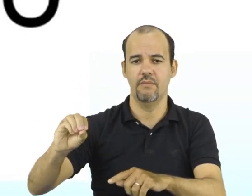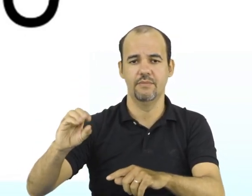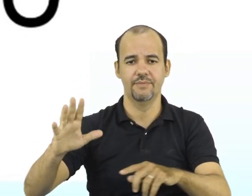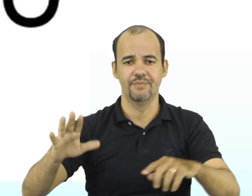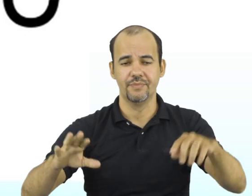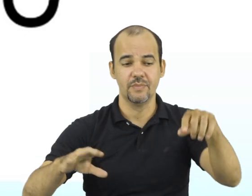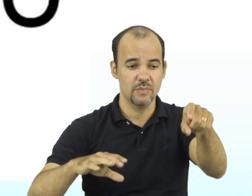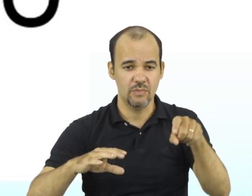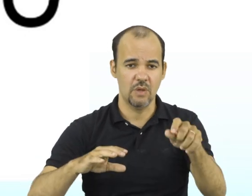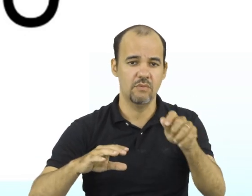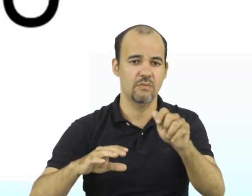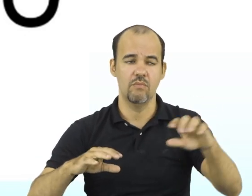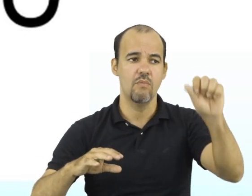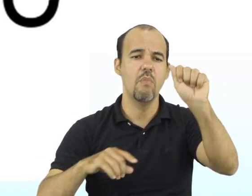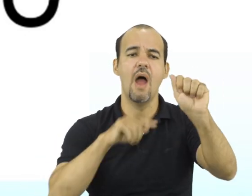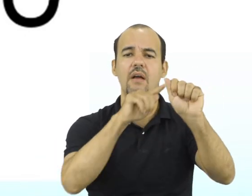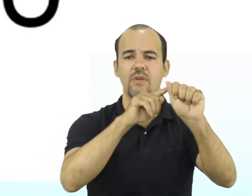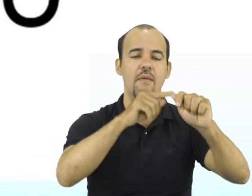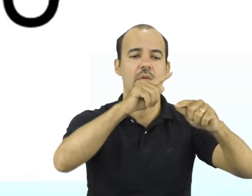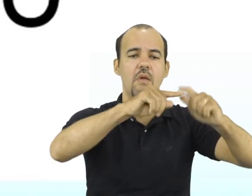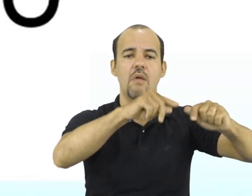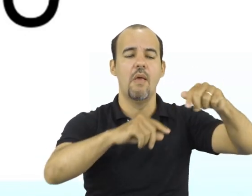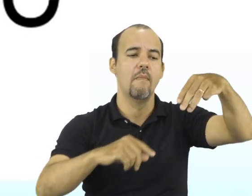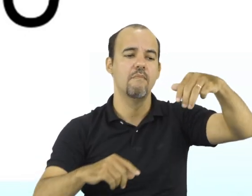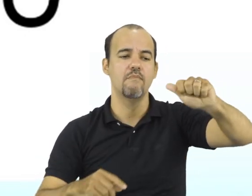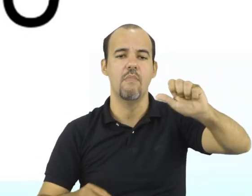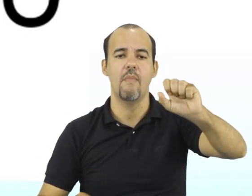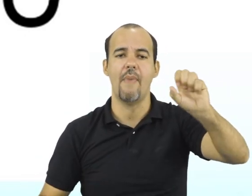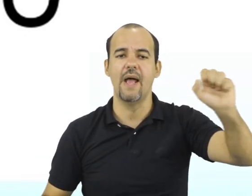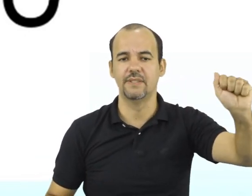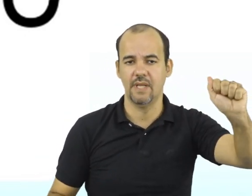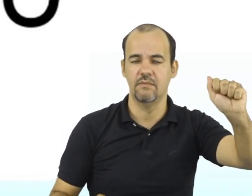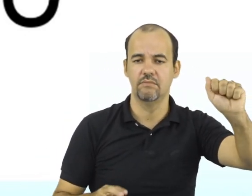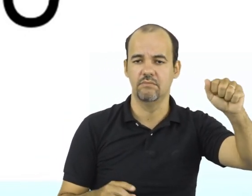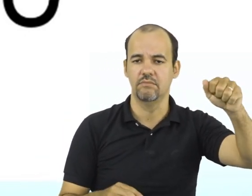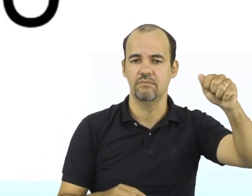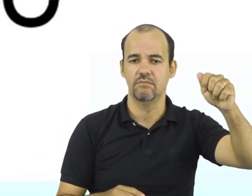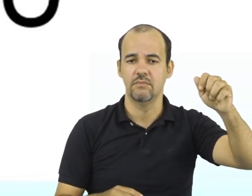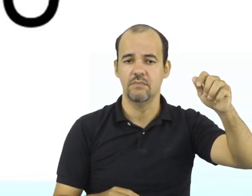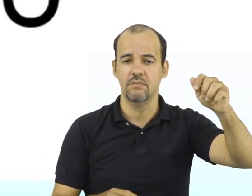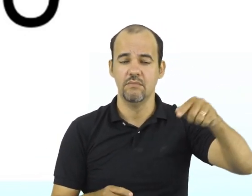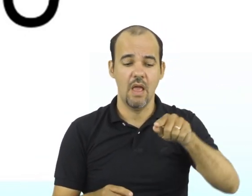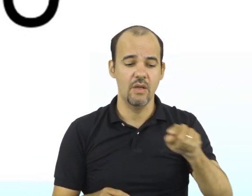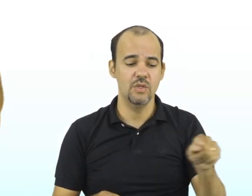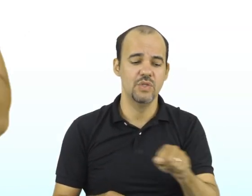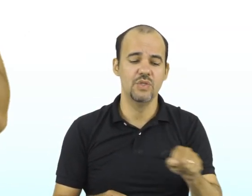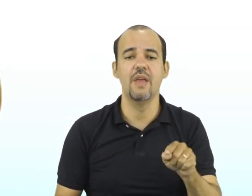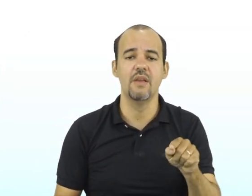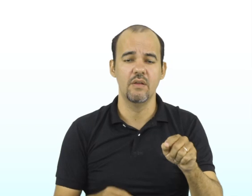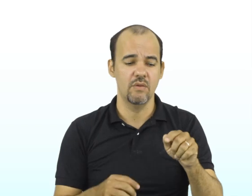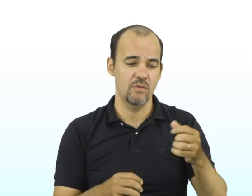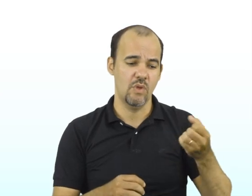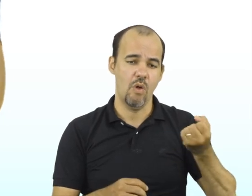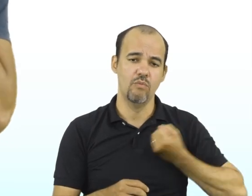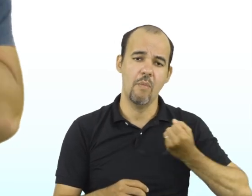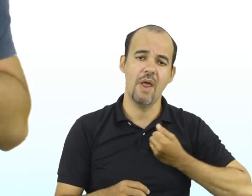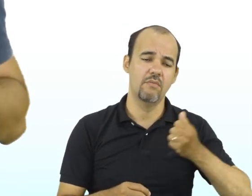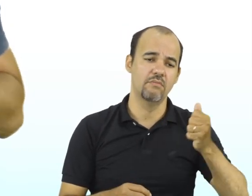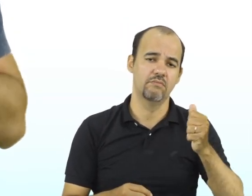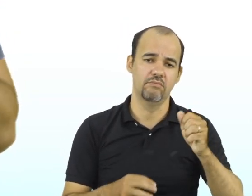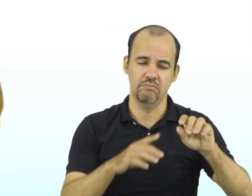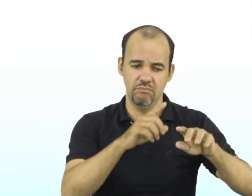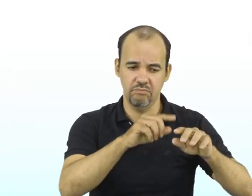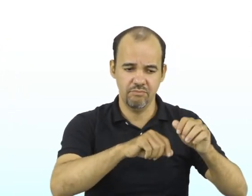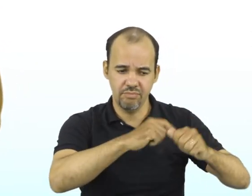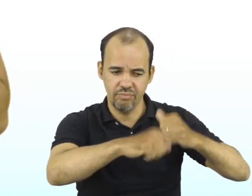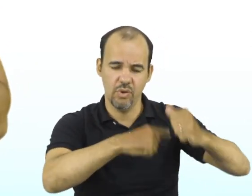a massa do átomo. E o Z é o número atômico. Tá bom, Francisco, mas